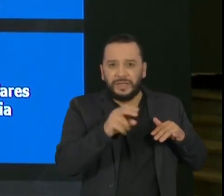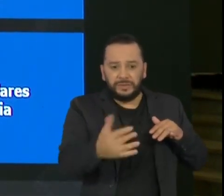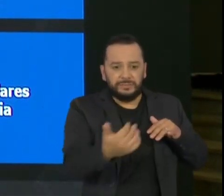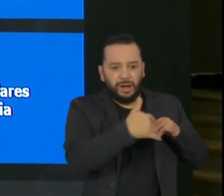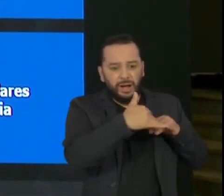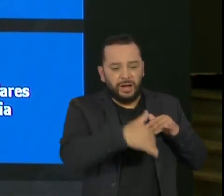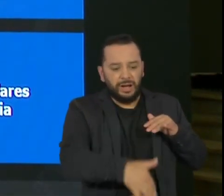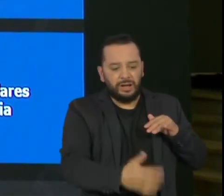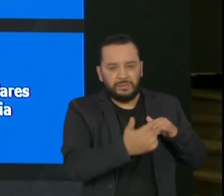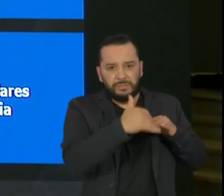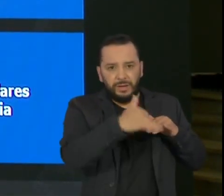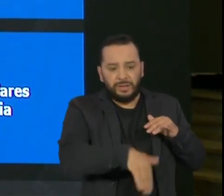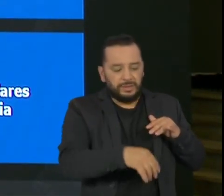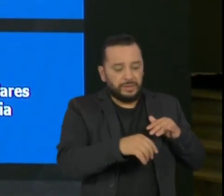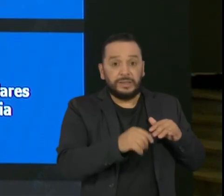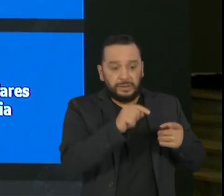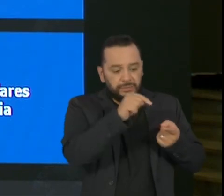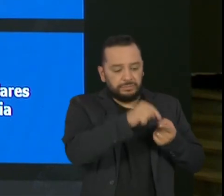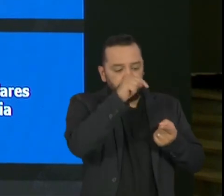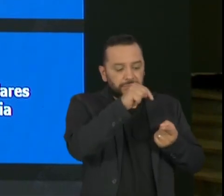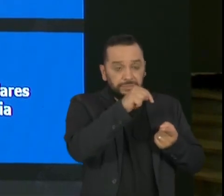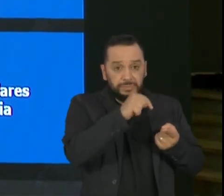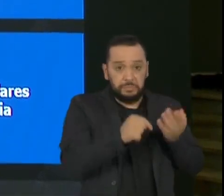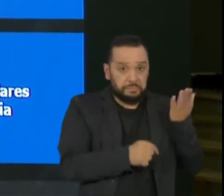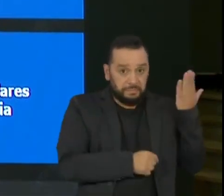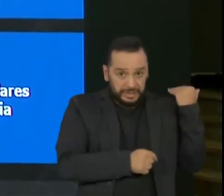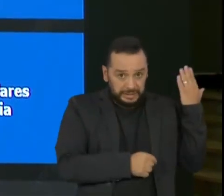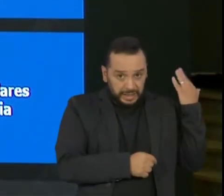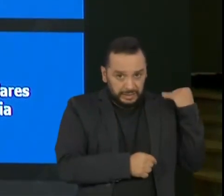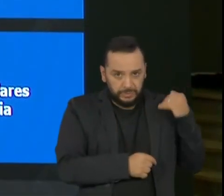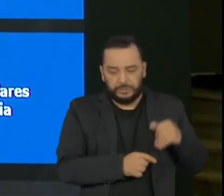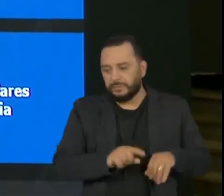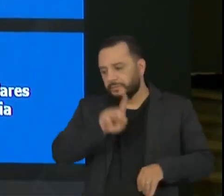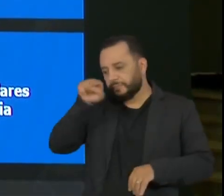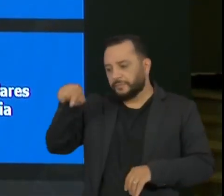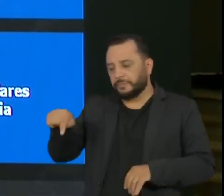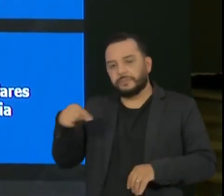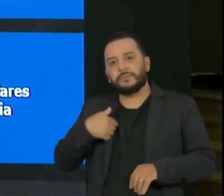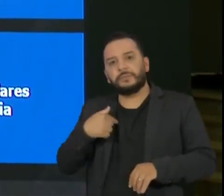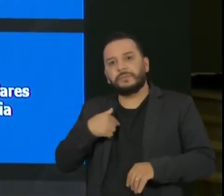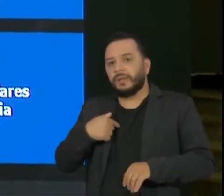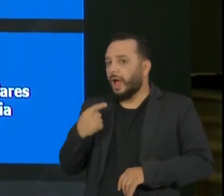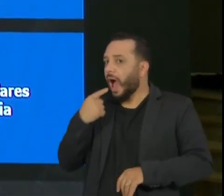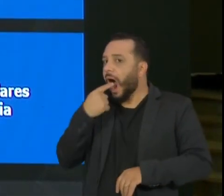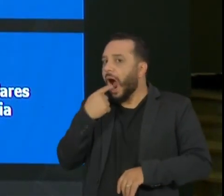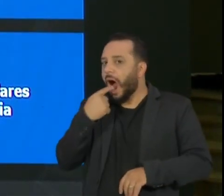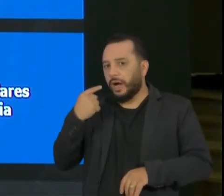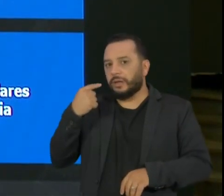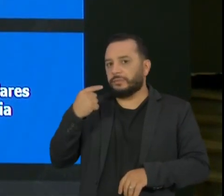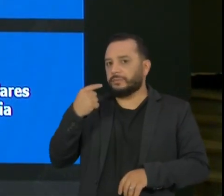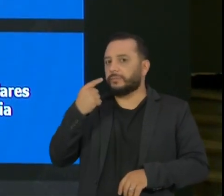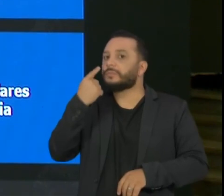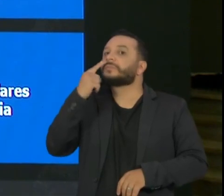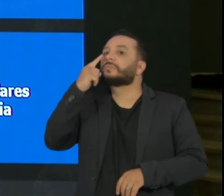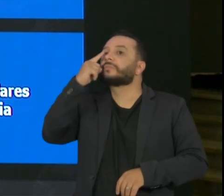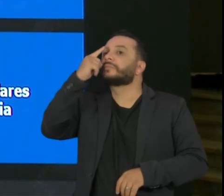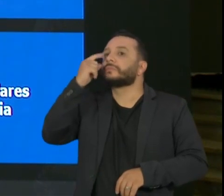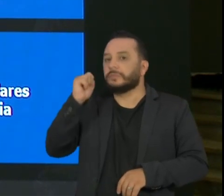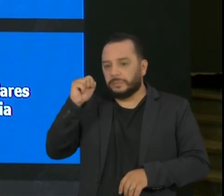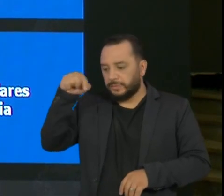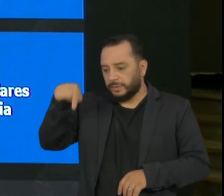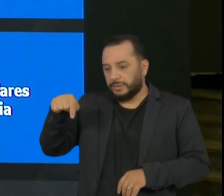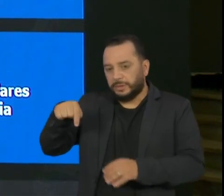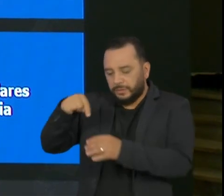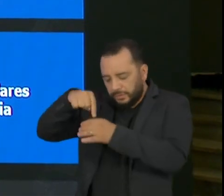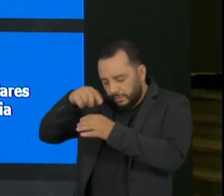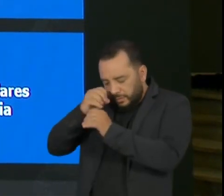epidemia. Os testes virais, eles dizem o que acontece no